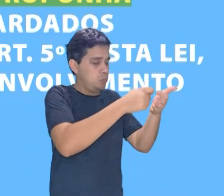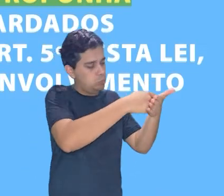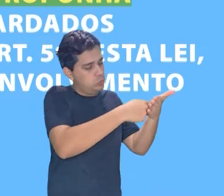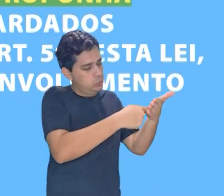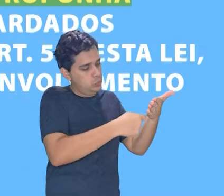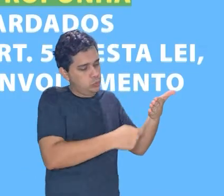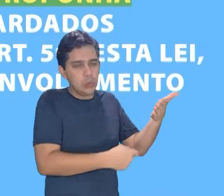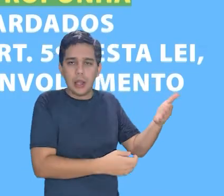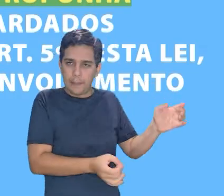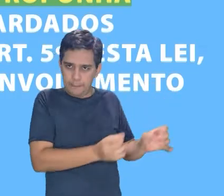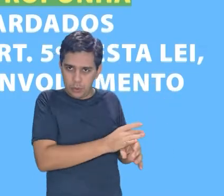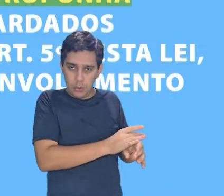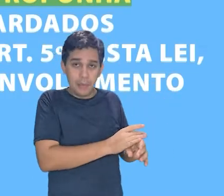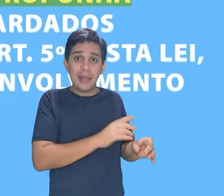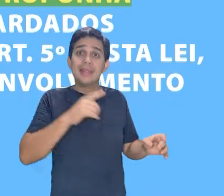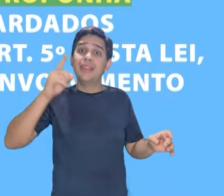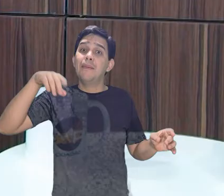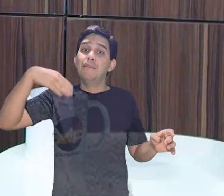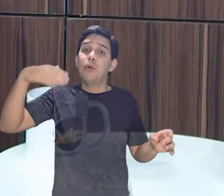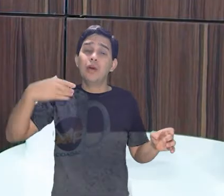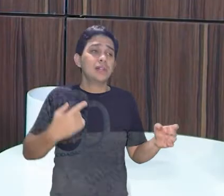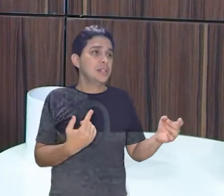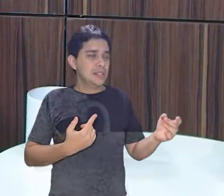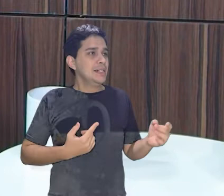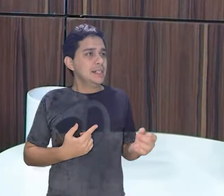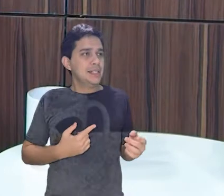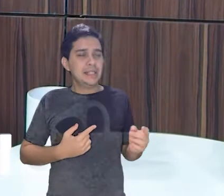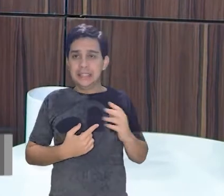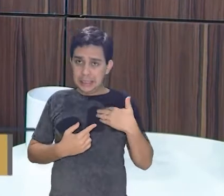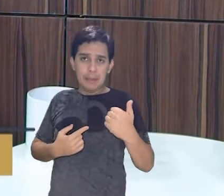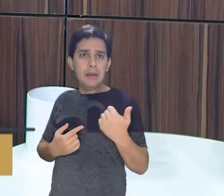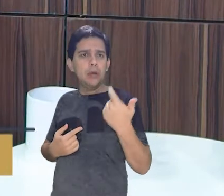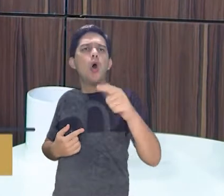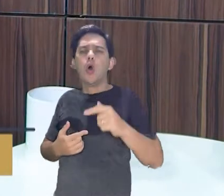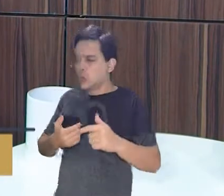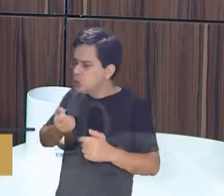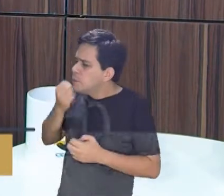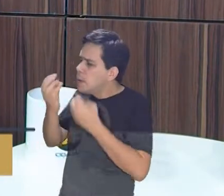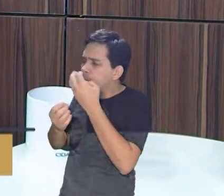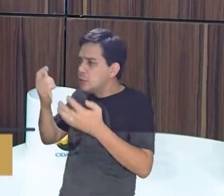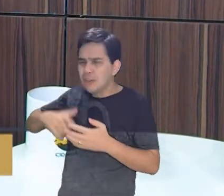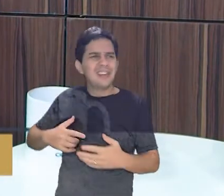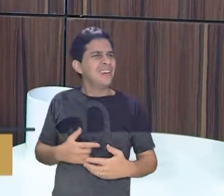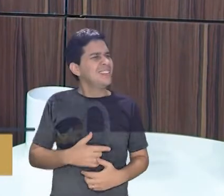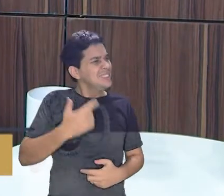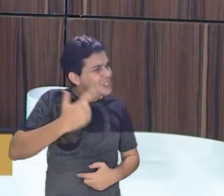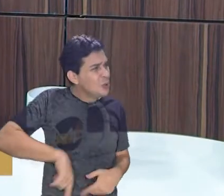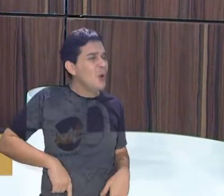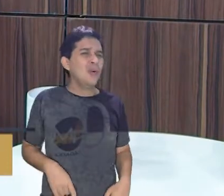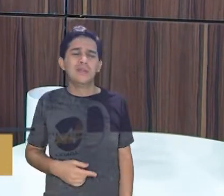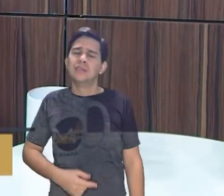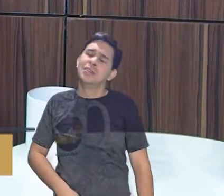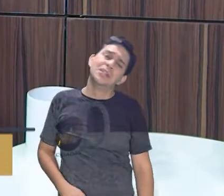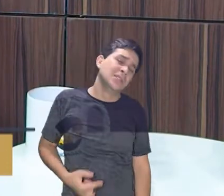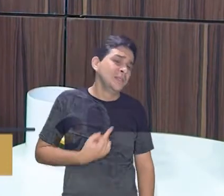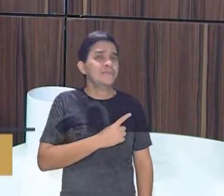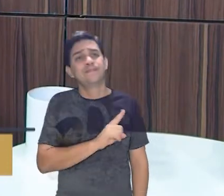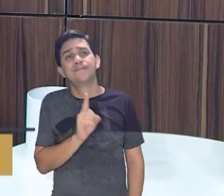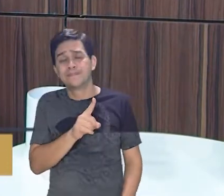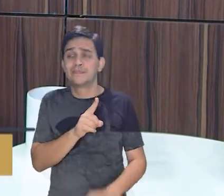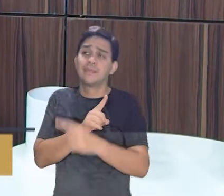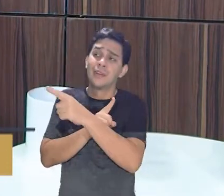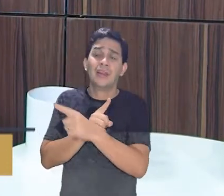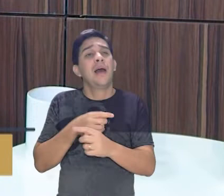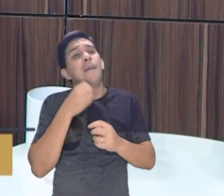sede judicial e às vezes até mais de uma vez em sede policial. Isso faz com que a criança